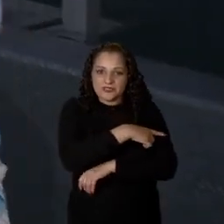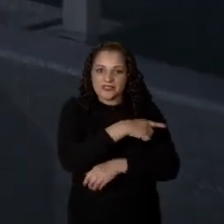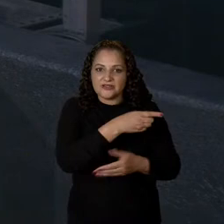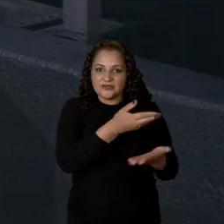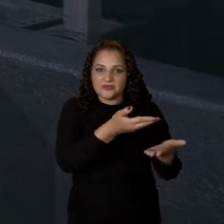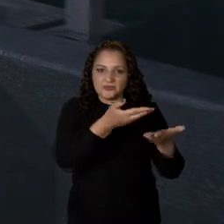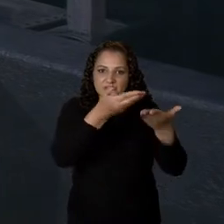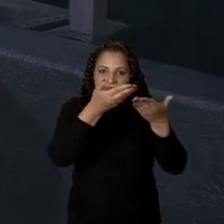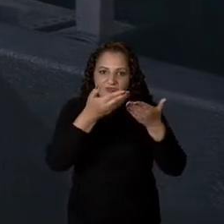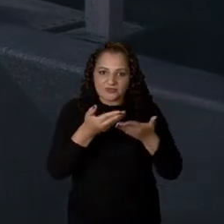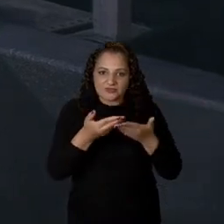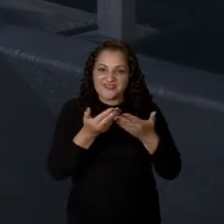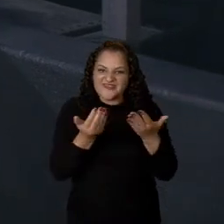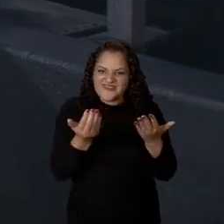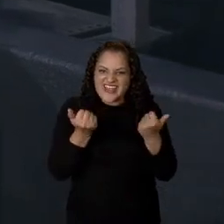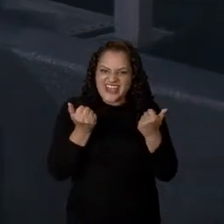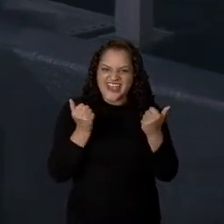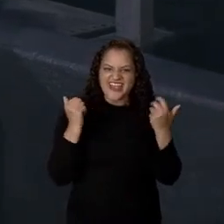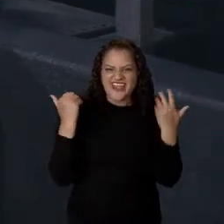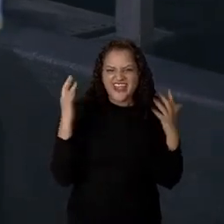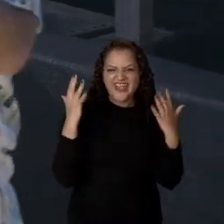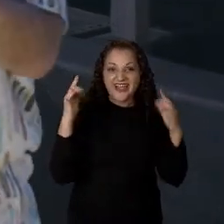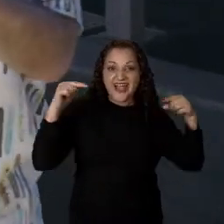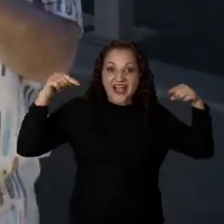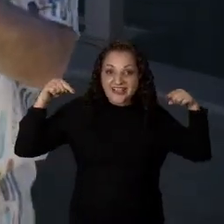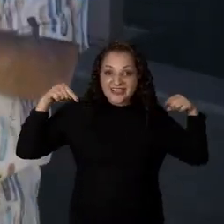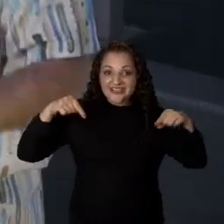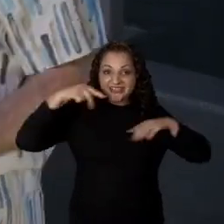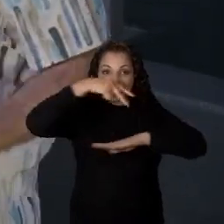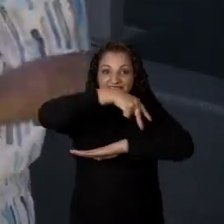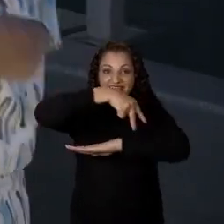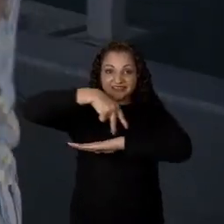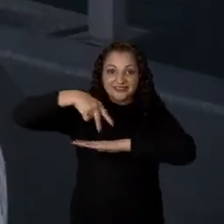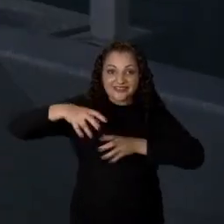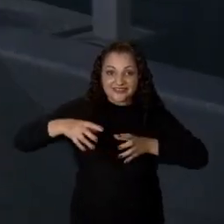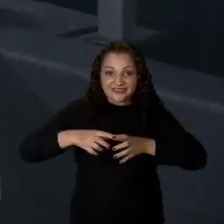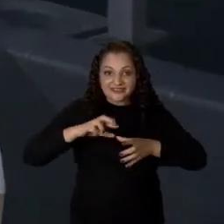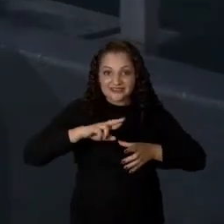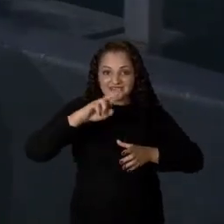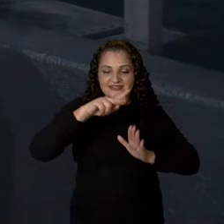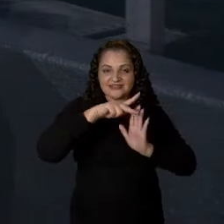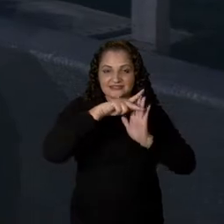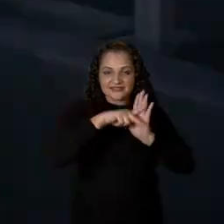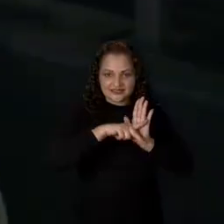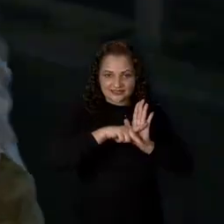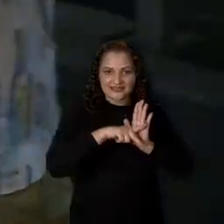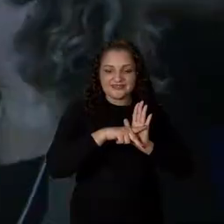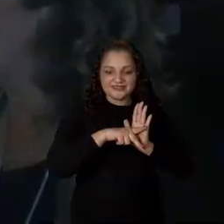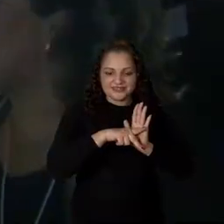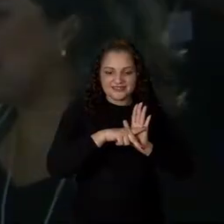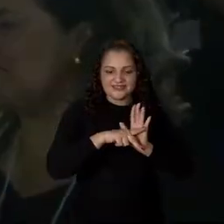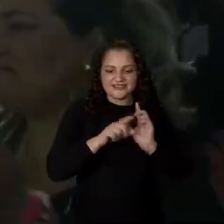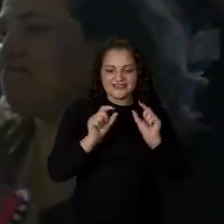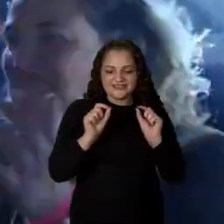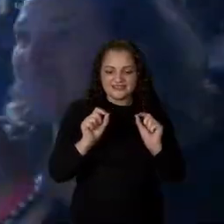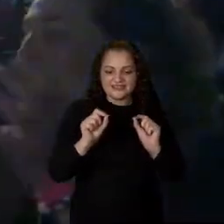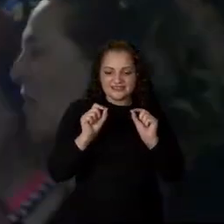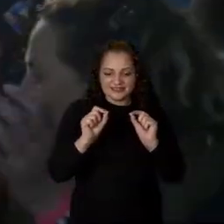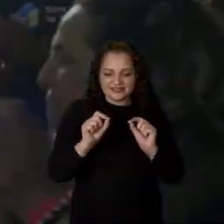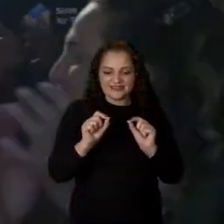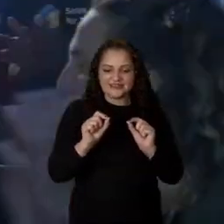ao palco para fazer festa aqui em cima a equipe responsável pelo projeto ArboCaps.